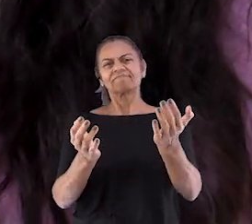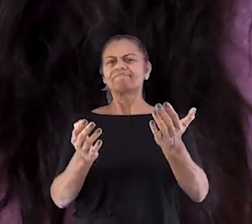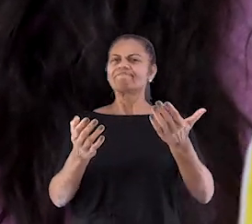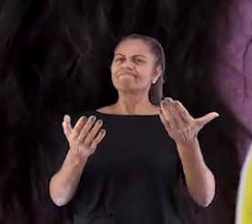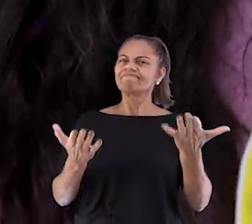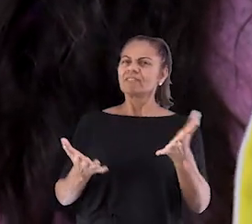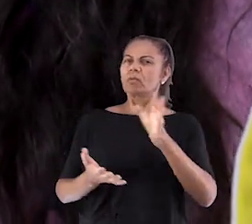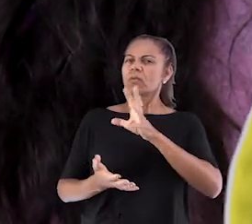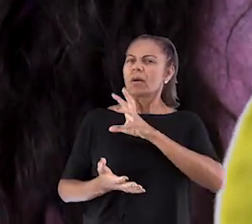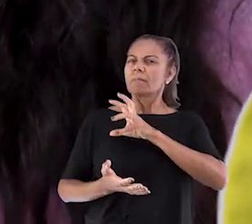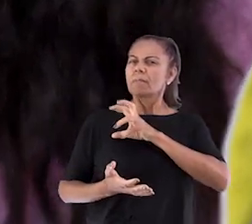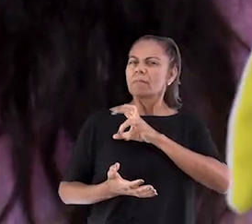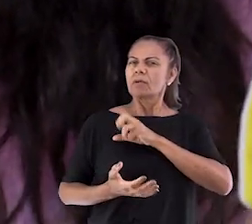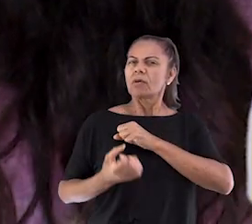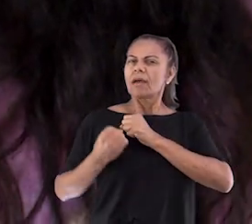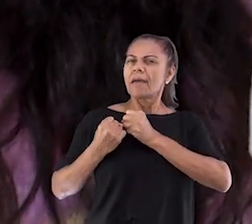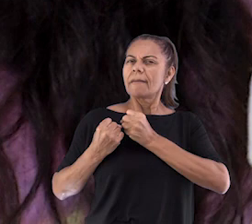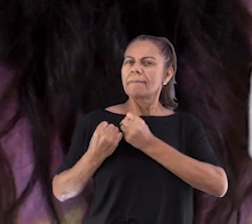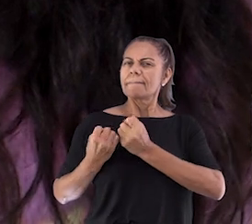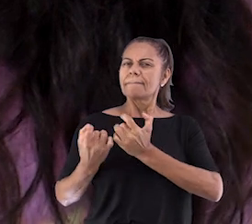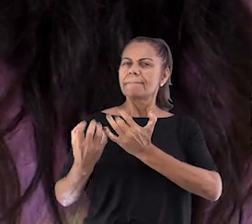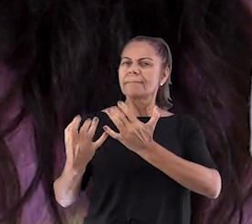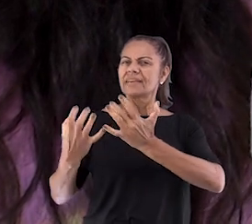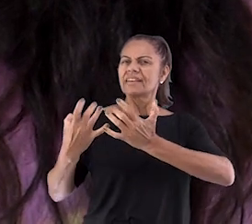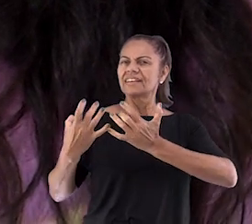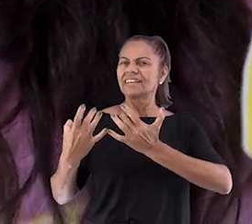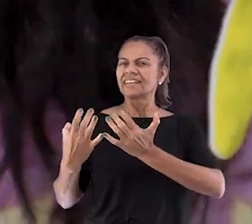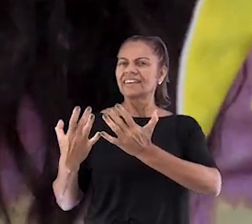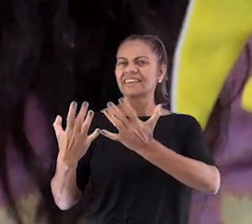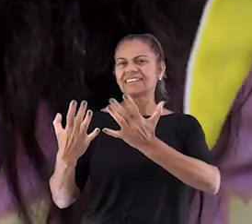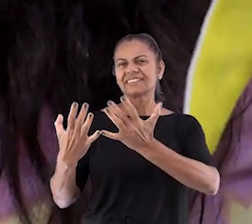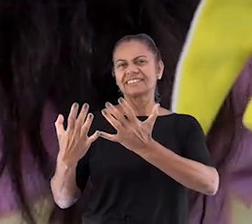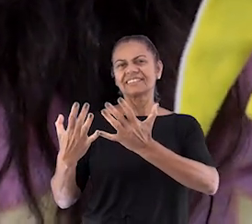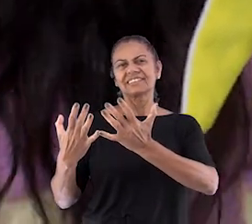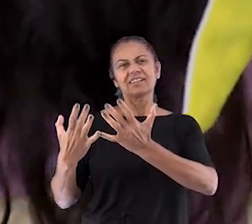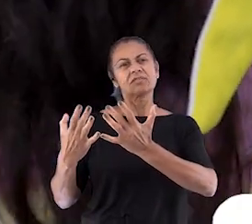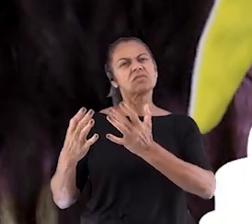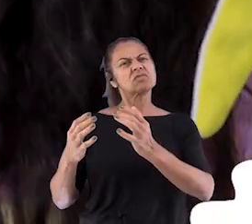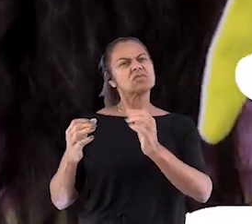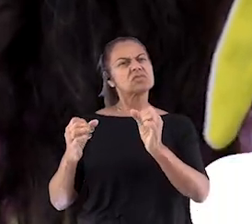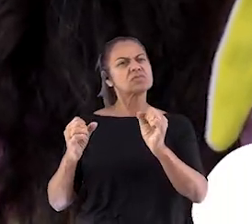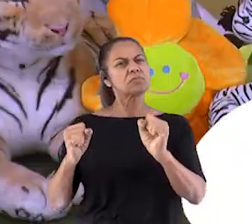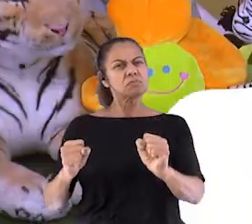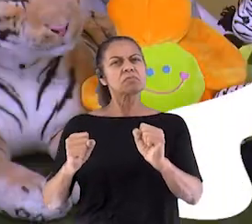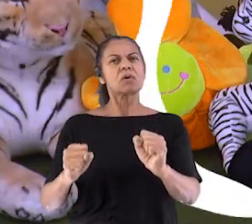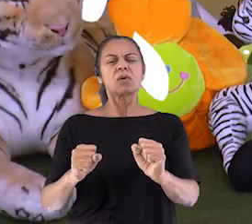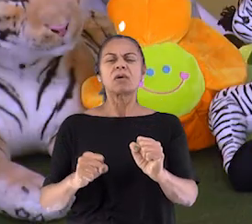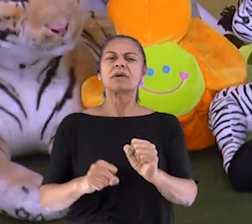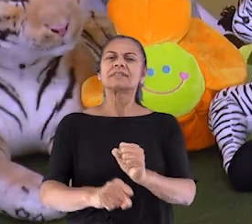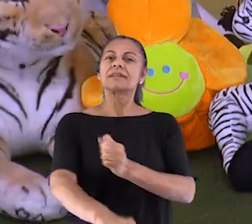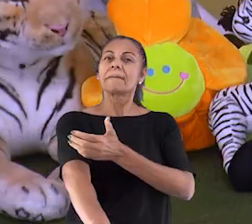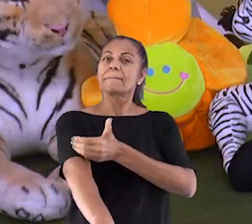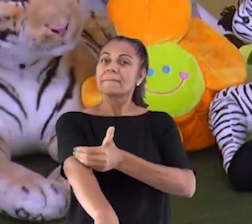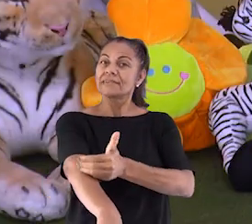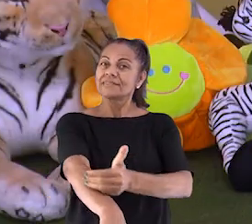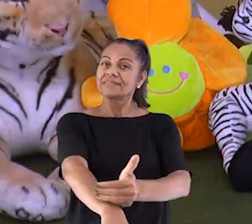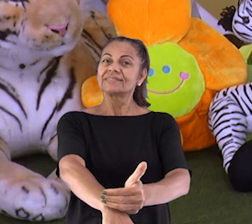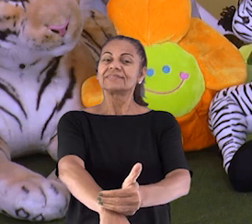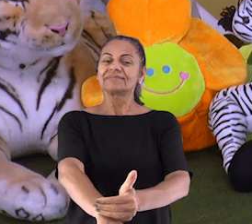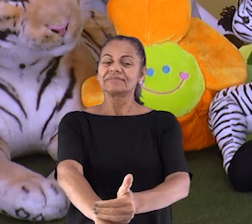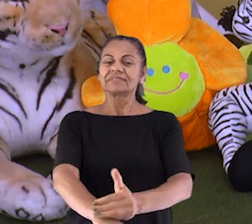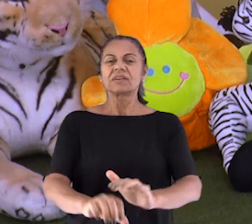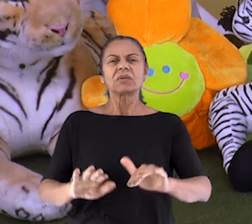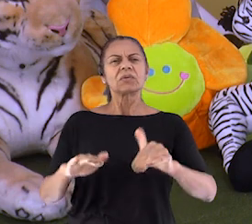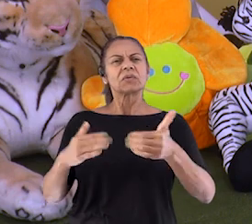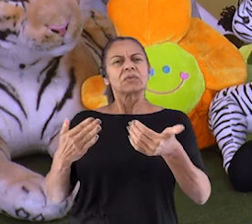brilhante, portanto é simples. O amor só pode ser branco. Qual é a cor do